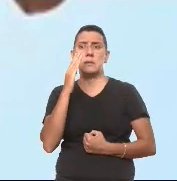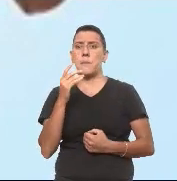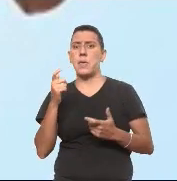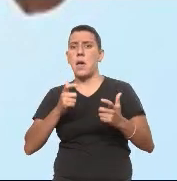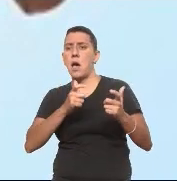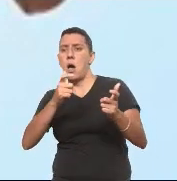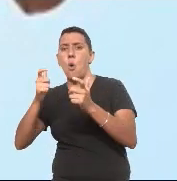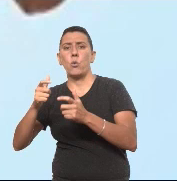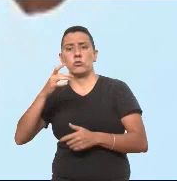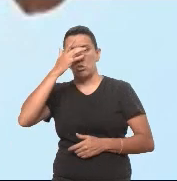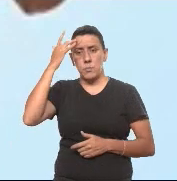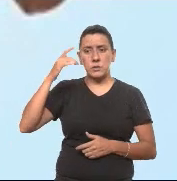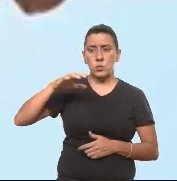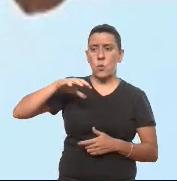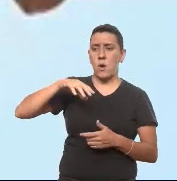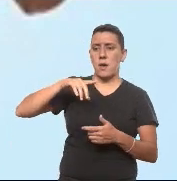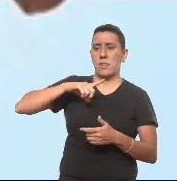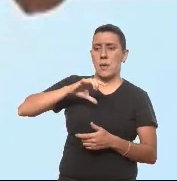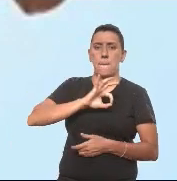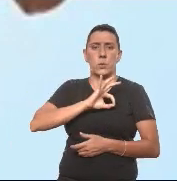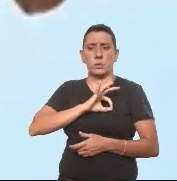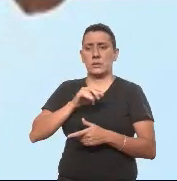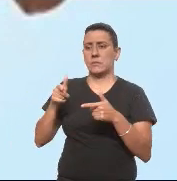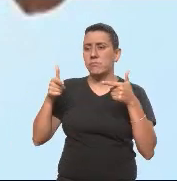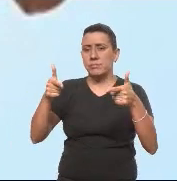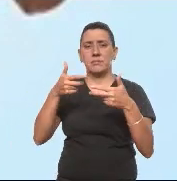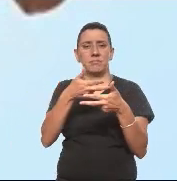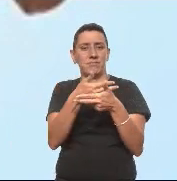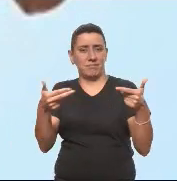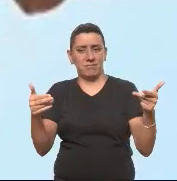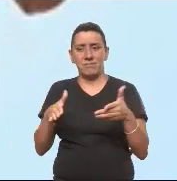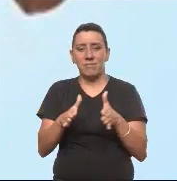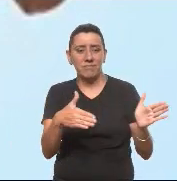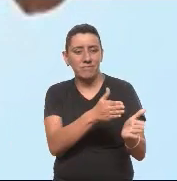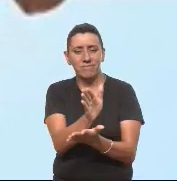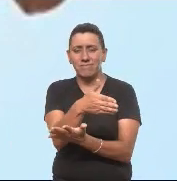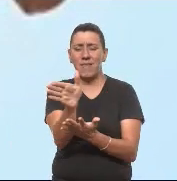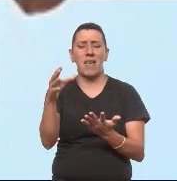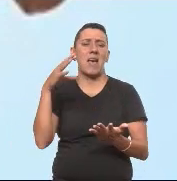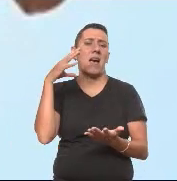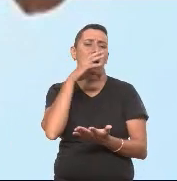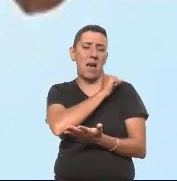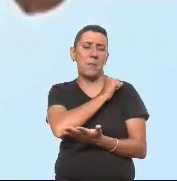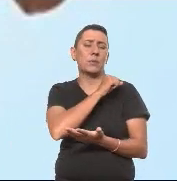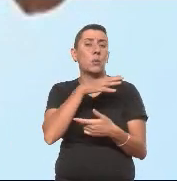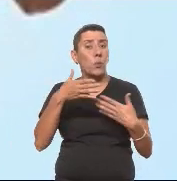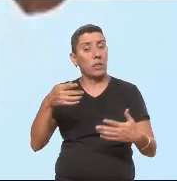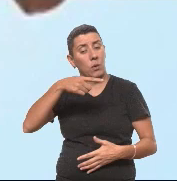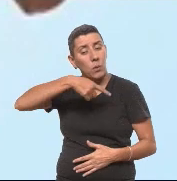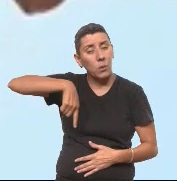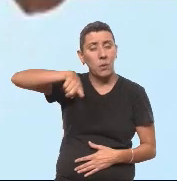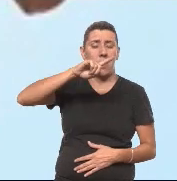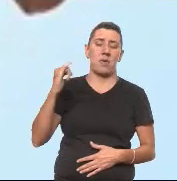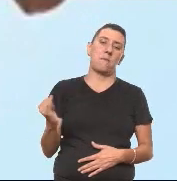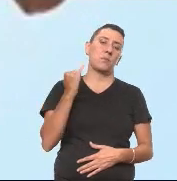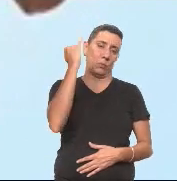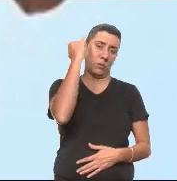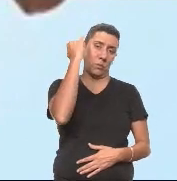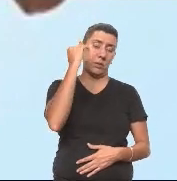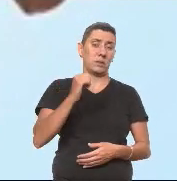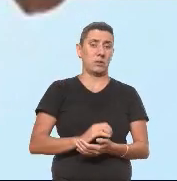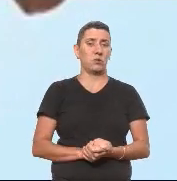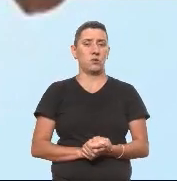essa colaboração é fundamental para um projeto e uma plataforma de cidades inteligentes eu